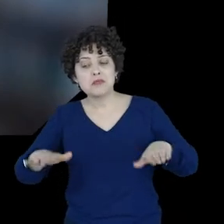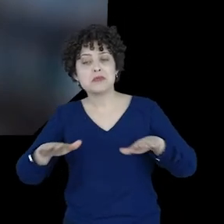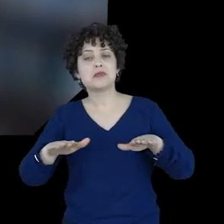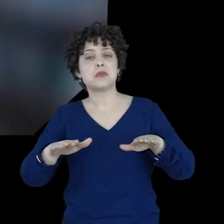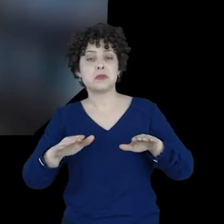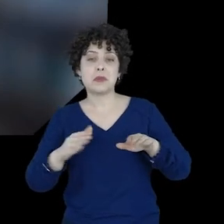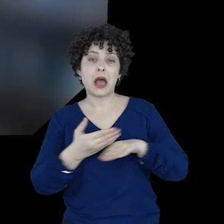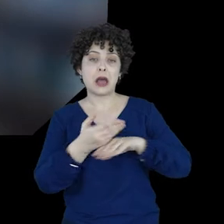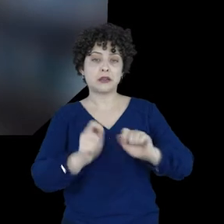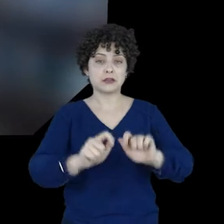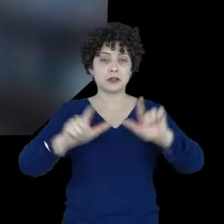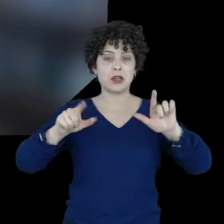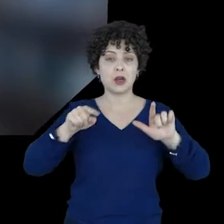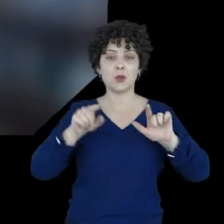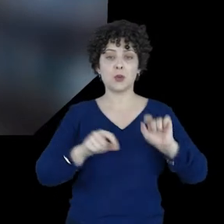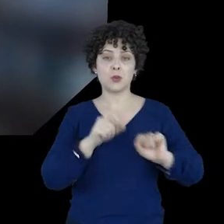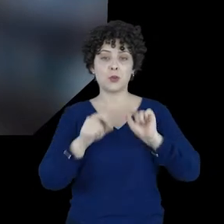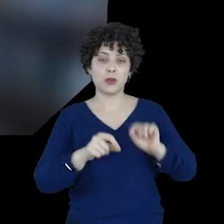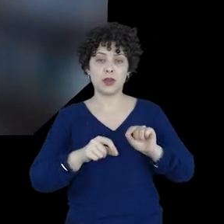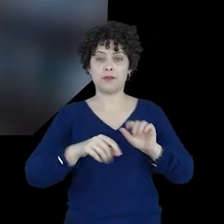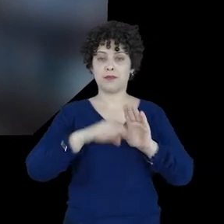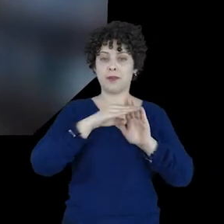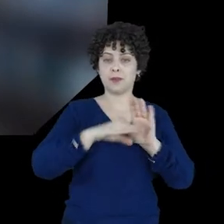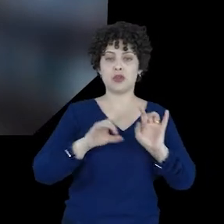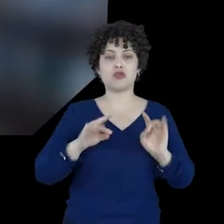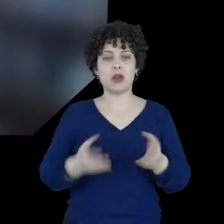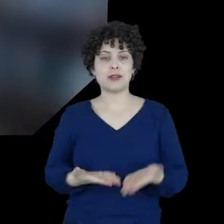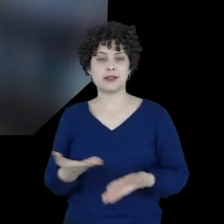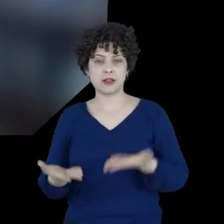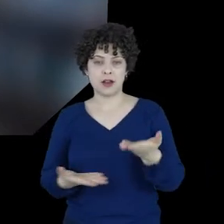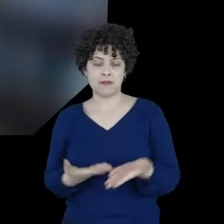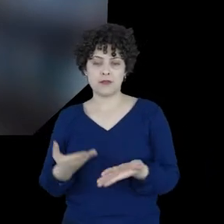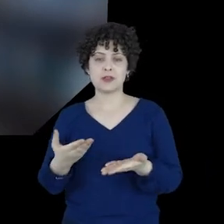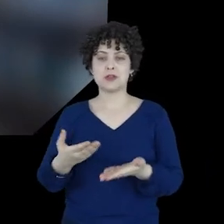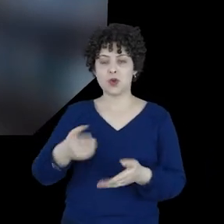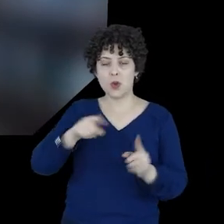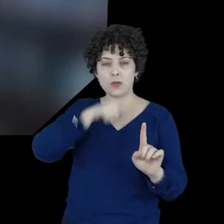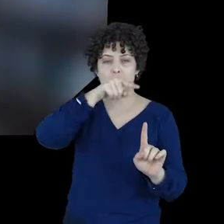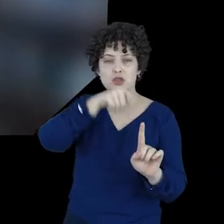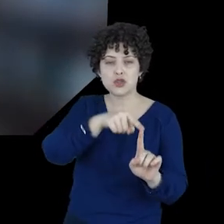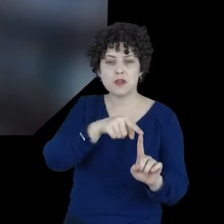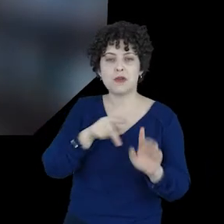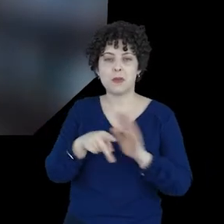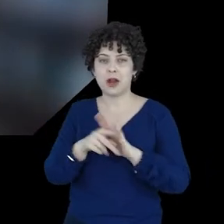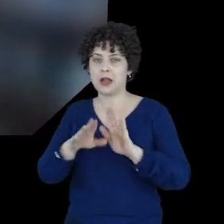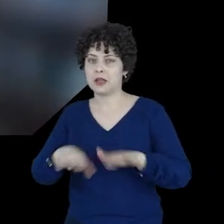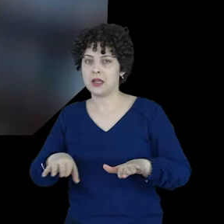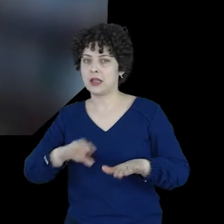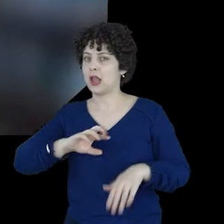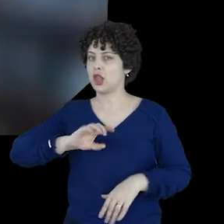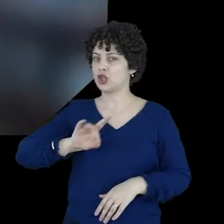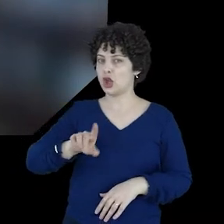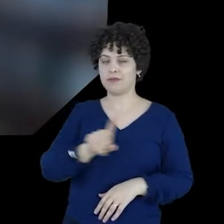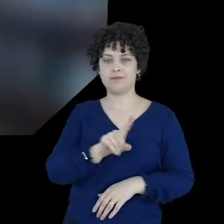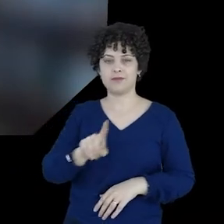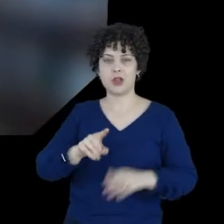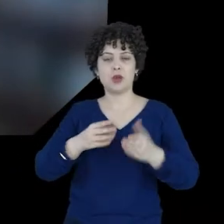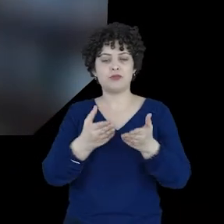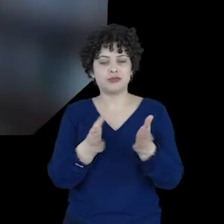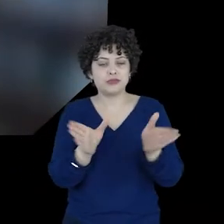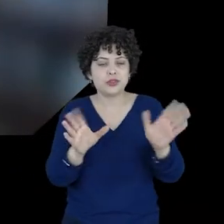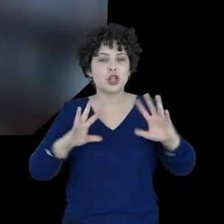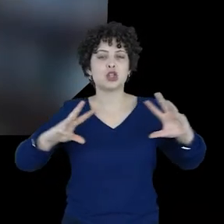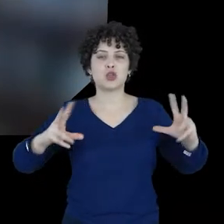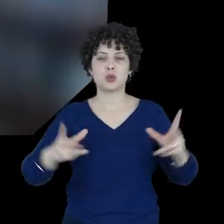crianças. Ressalto que o escopo vai muito além dos serviços que foram intencionalmente projetados para crianças. Ele abrange todos os